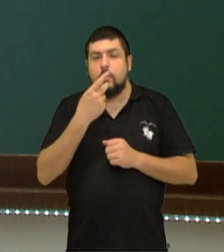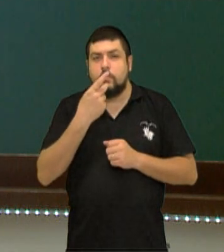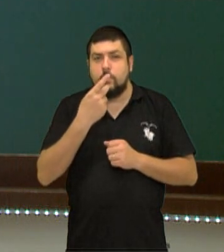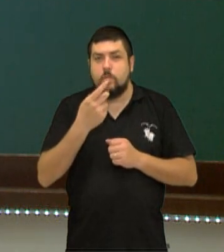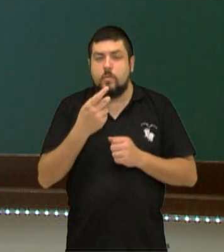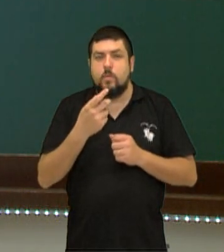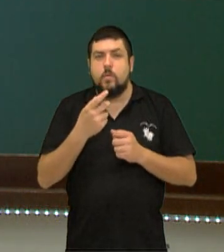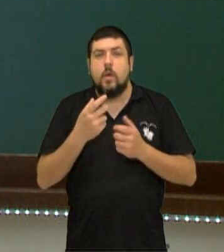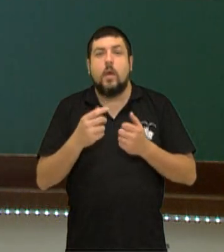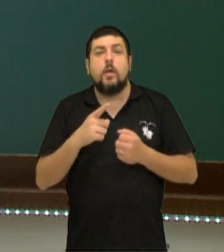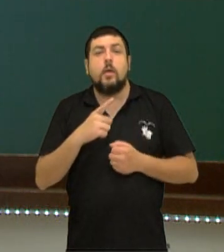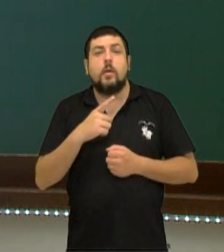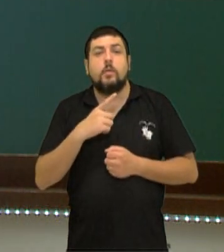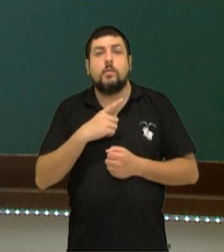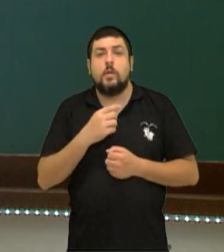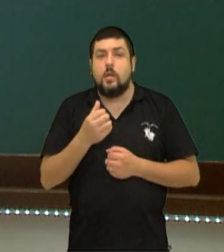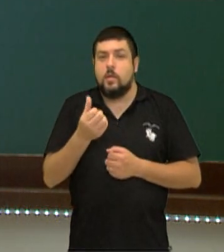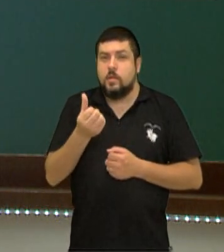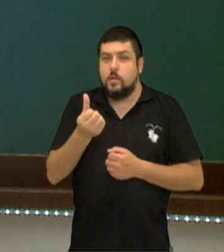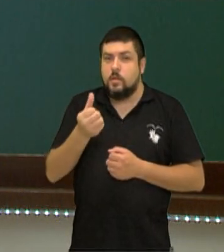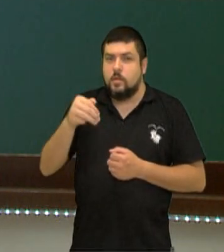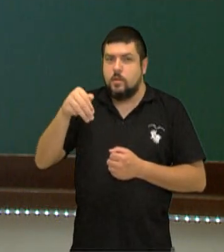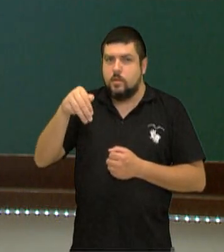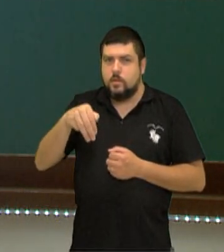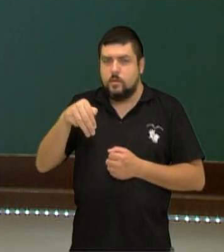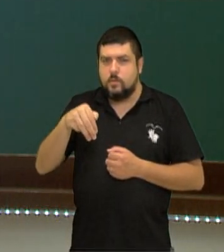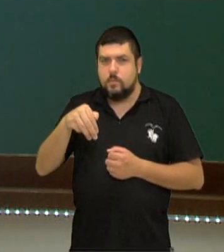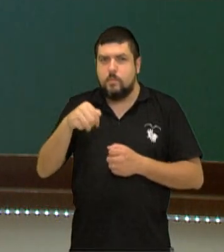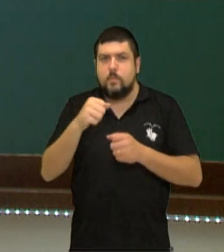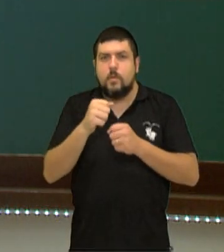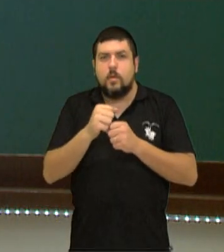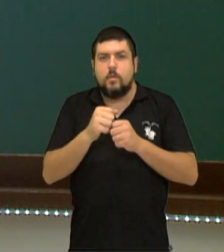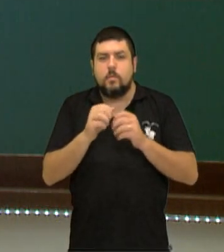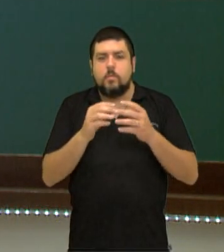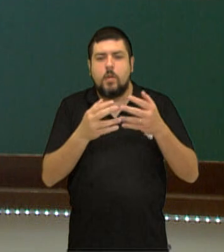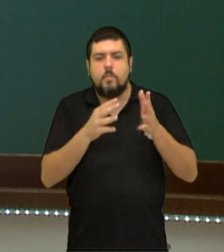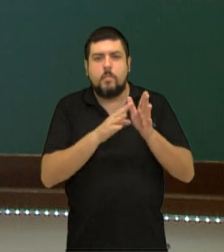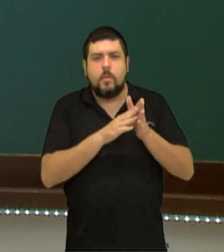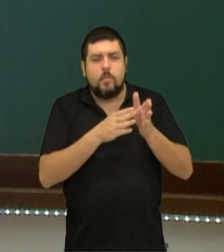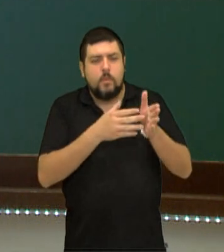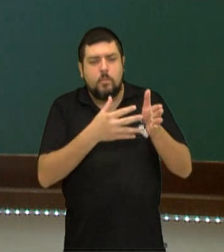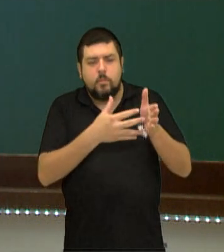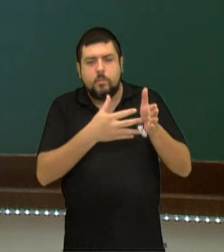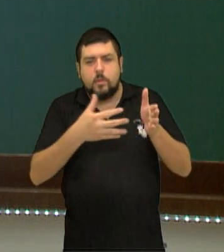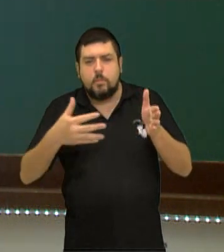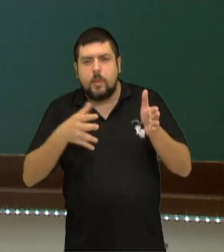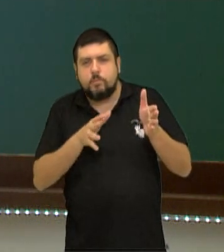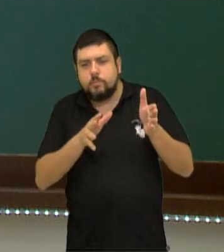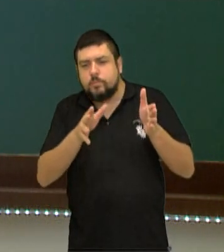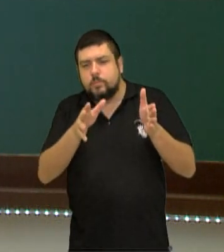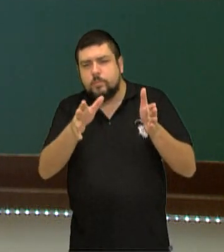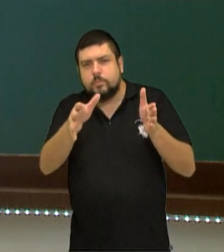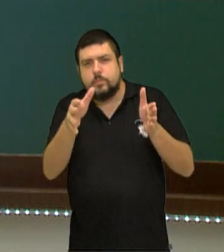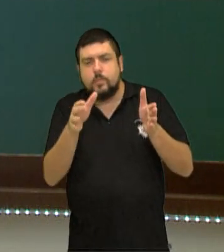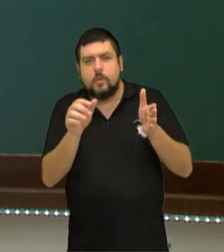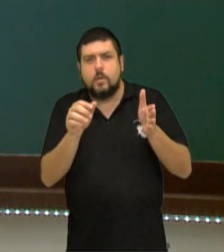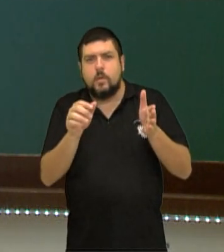6 metros de tela, né? Para cobrir, para passar em volta desse